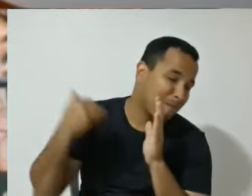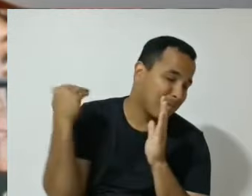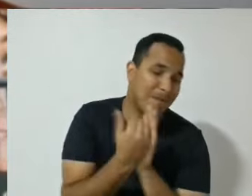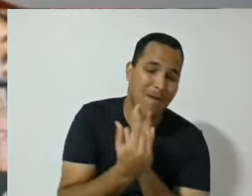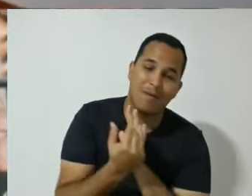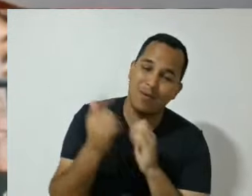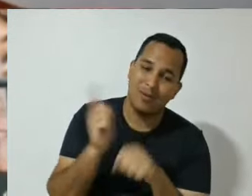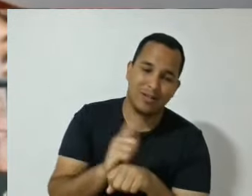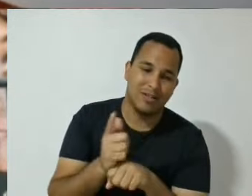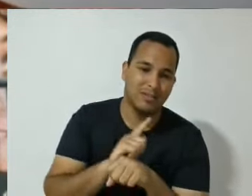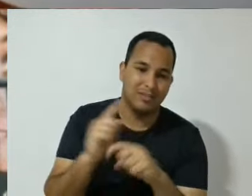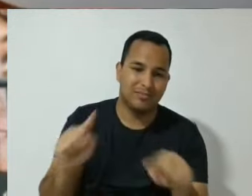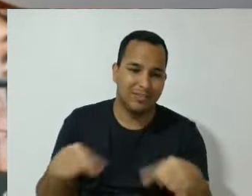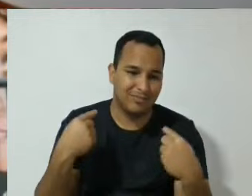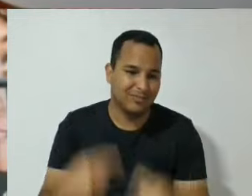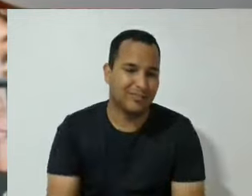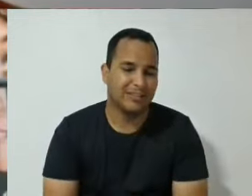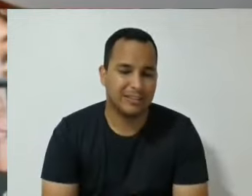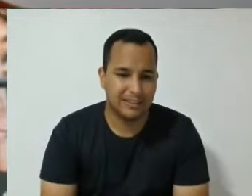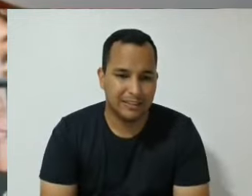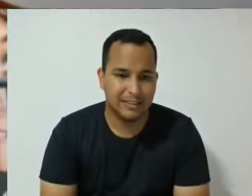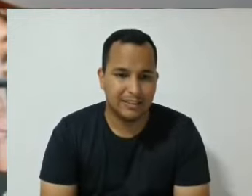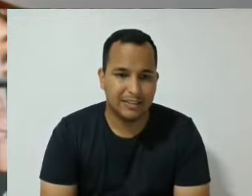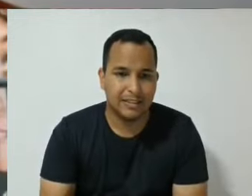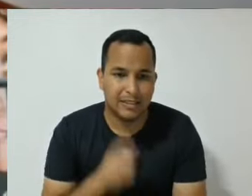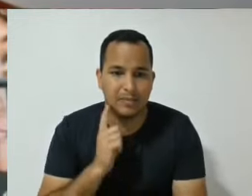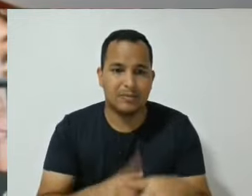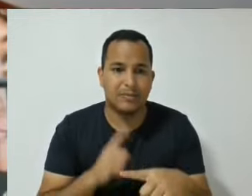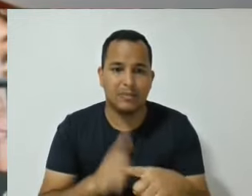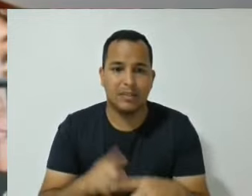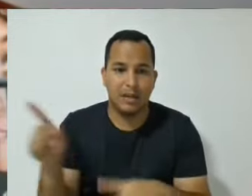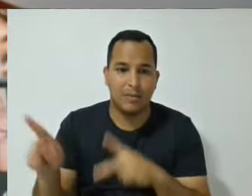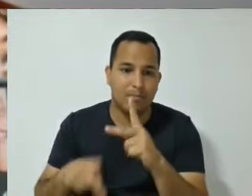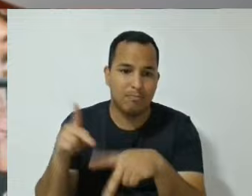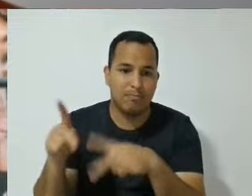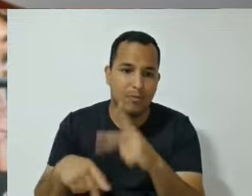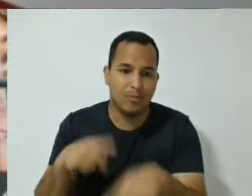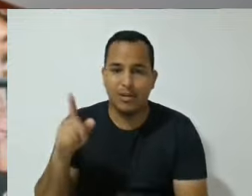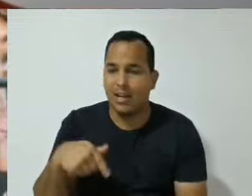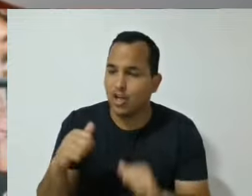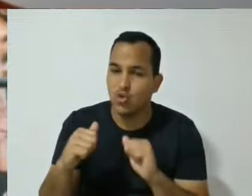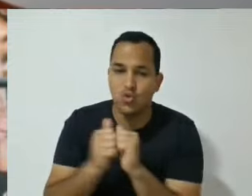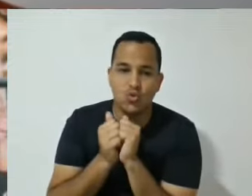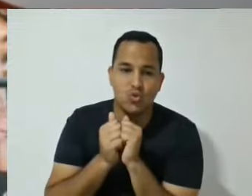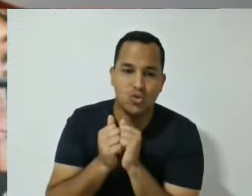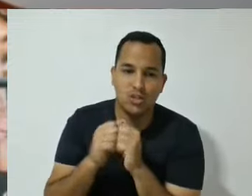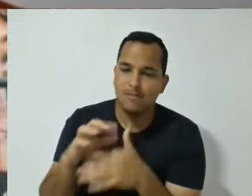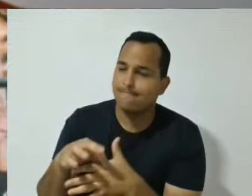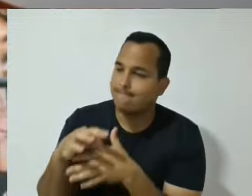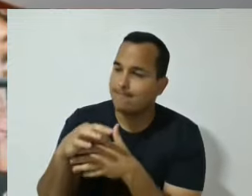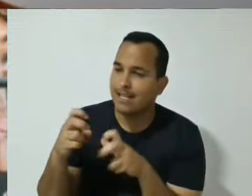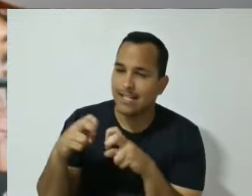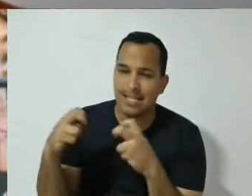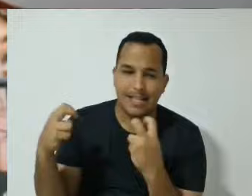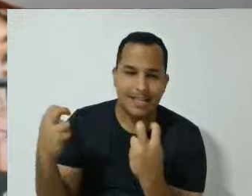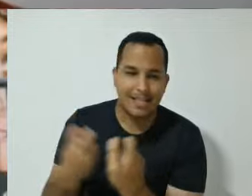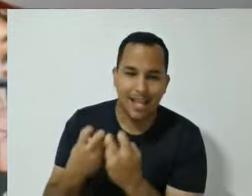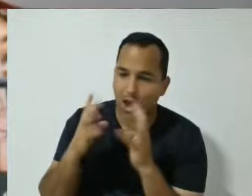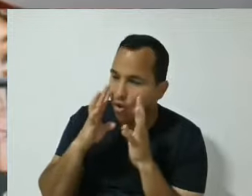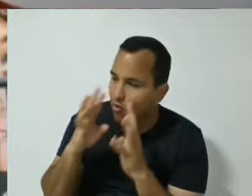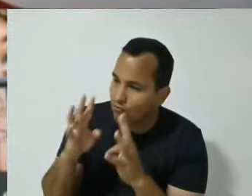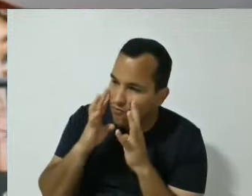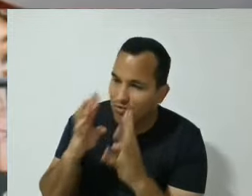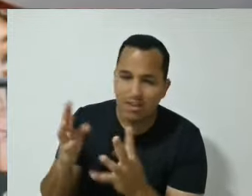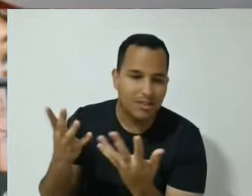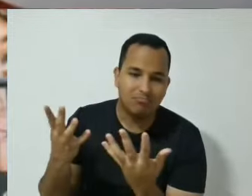gestão, porque o público do Centro Cultural é de estar junto com a gente, é de sentar, da gente ouvir, da gente